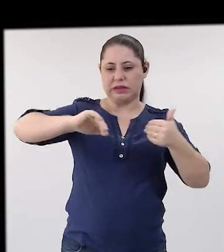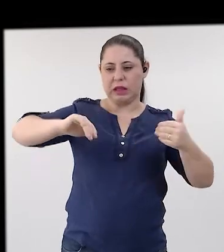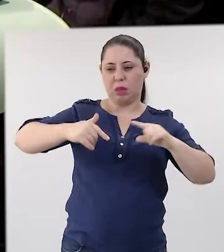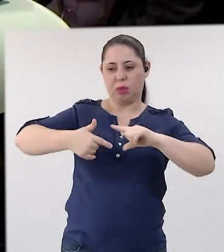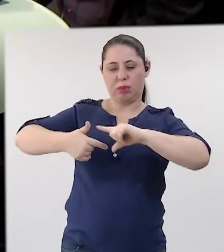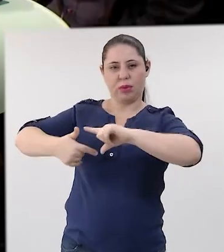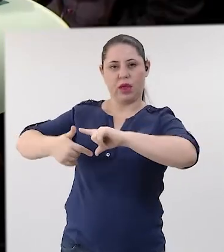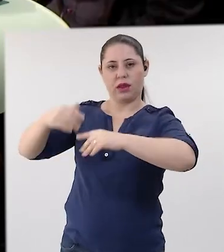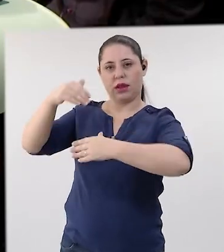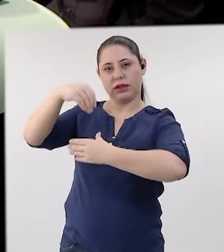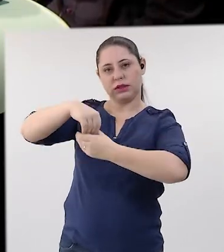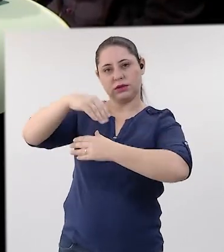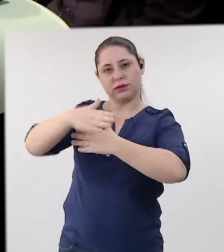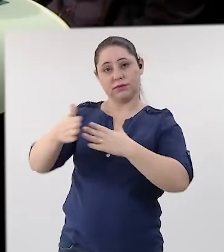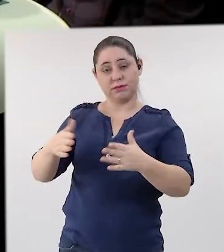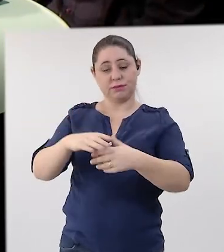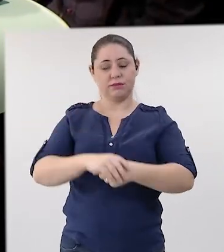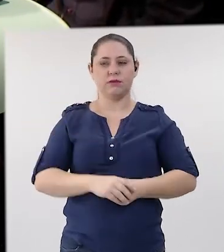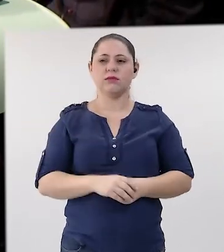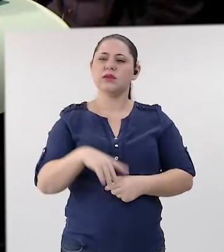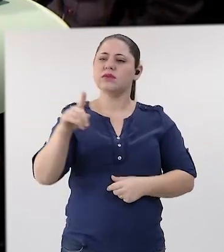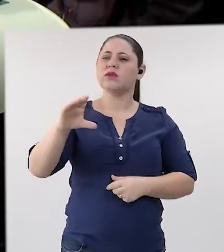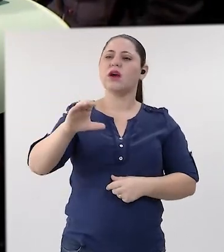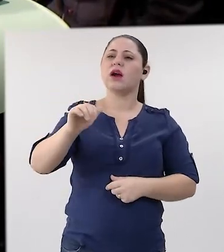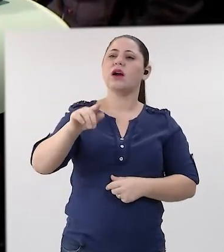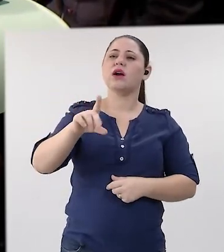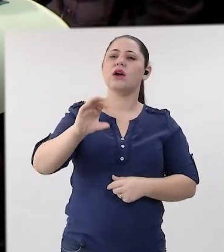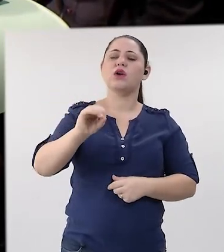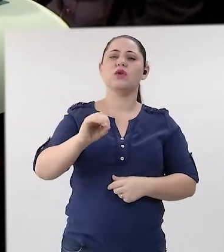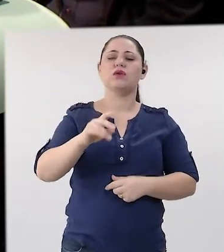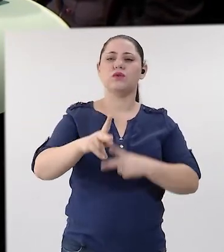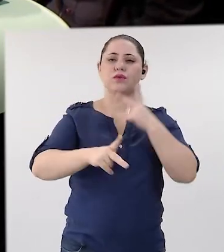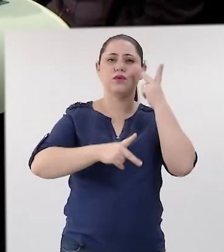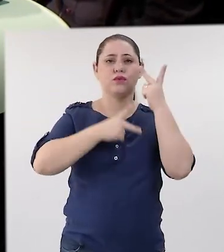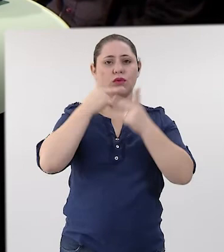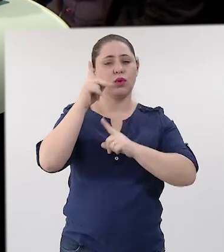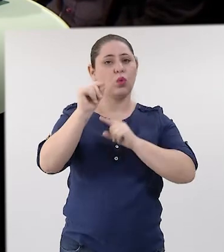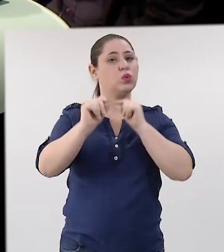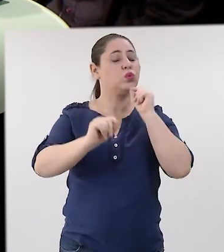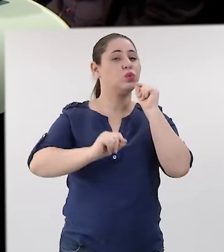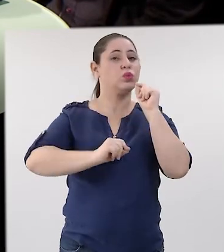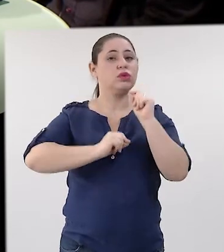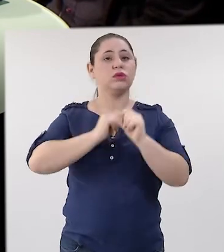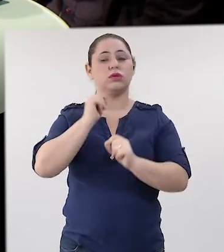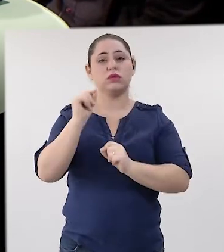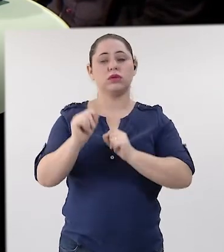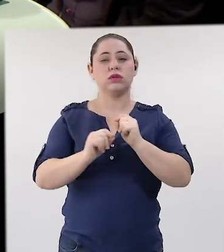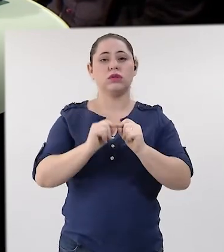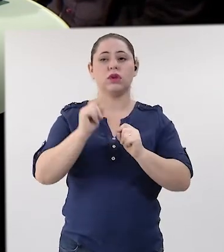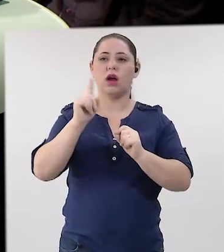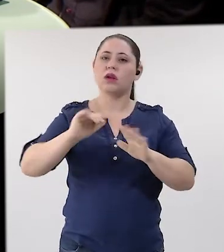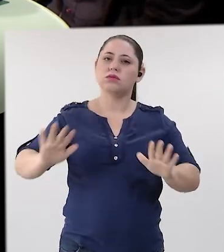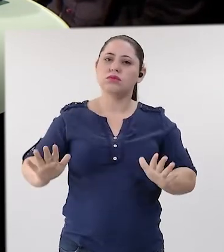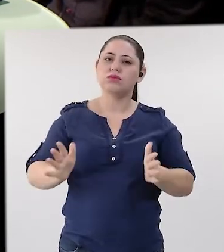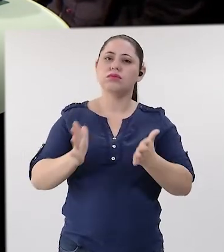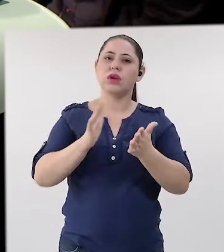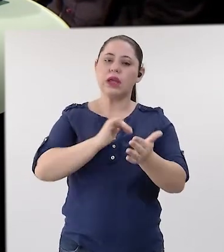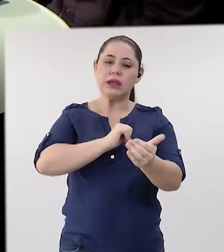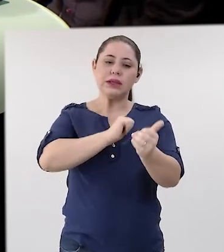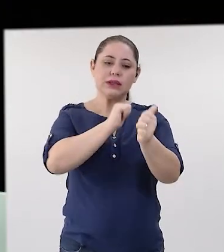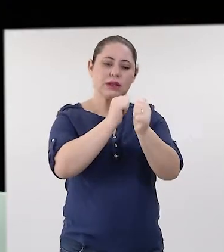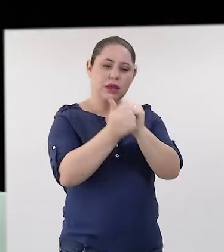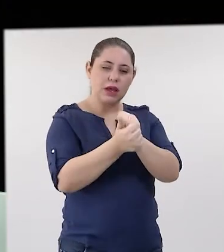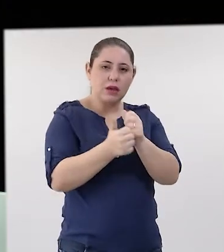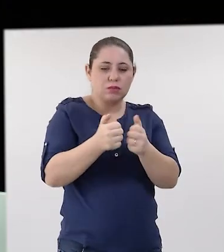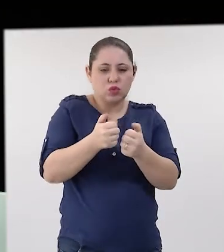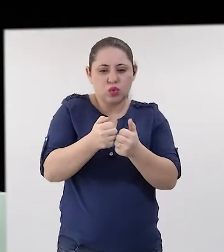aula. E para você, Carlos, a gente falou que isso todo é uma iniciativa também de